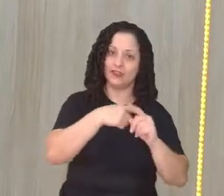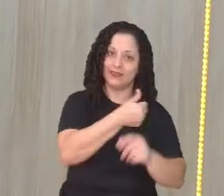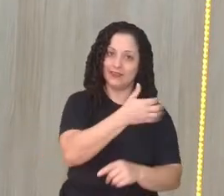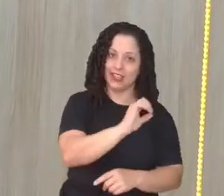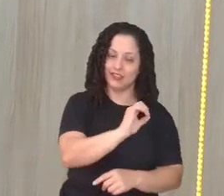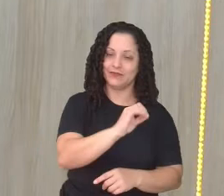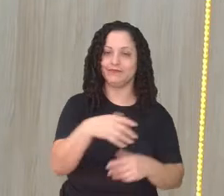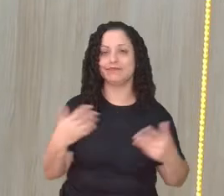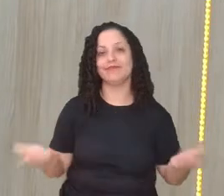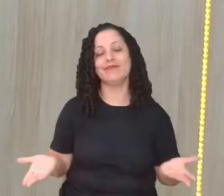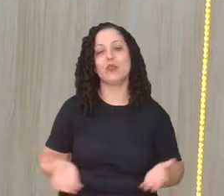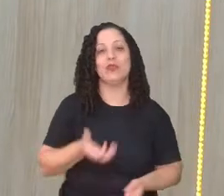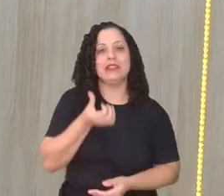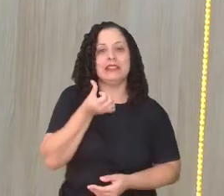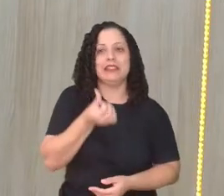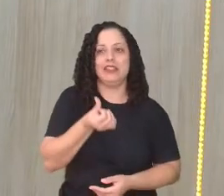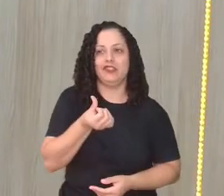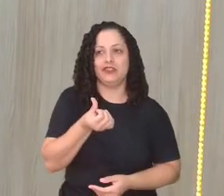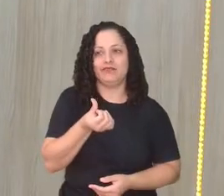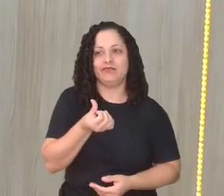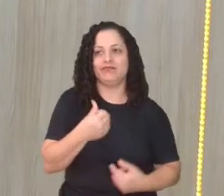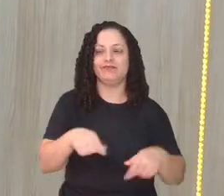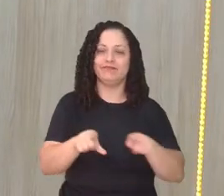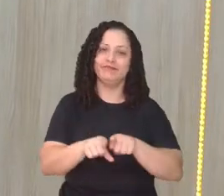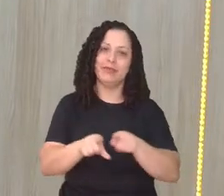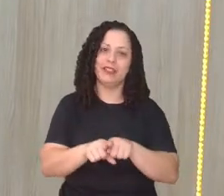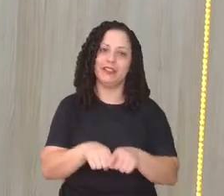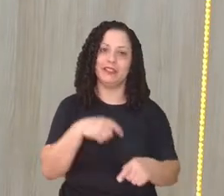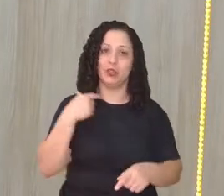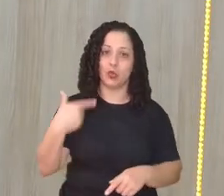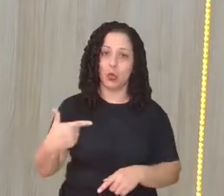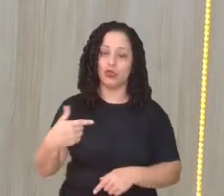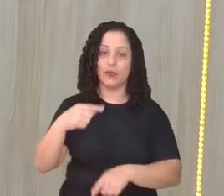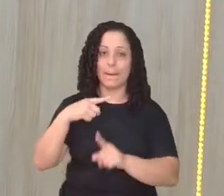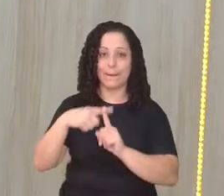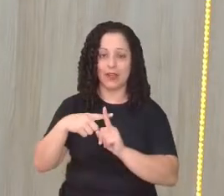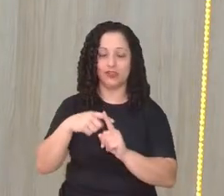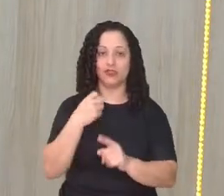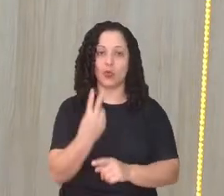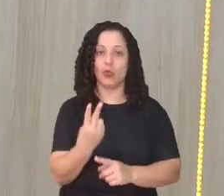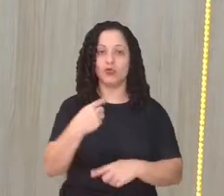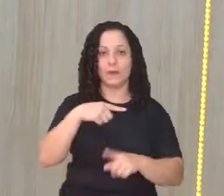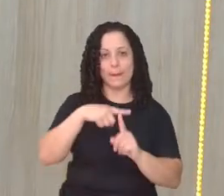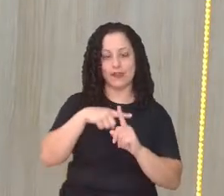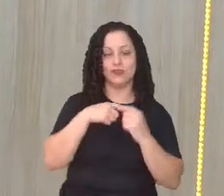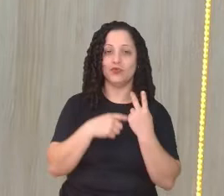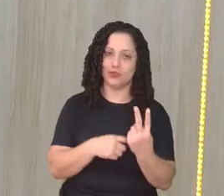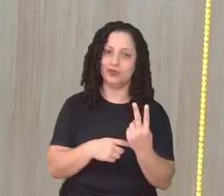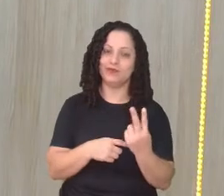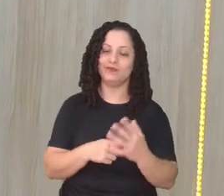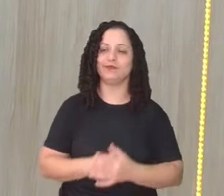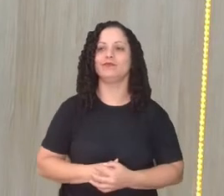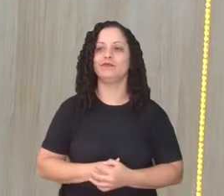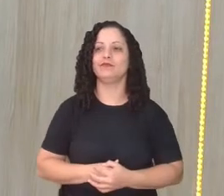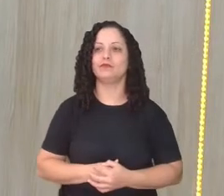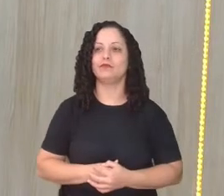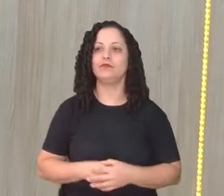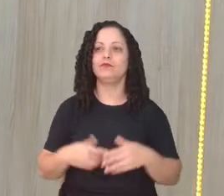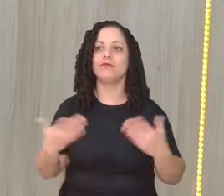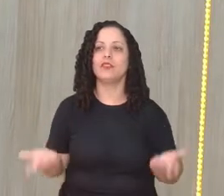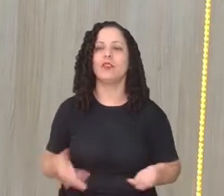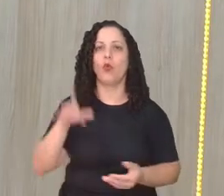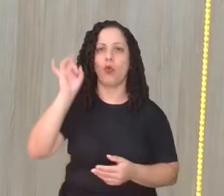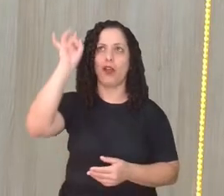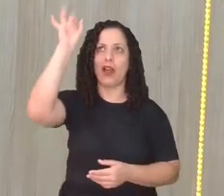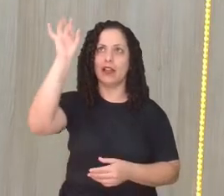3, 2 mais 2 mais 2. Ora, então quer dizer que cada faixa tem 10,